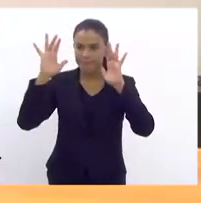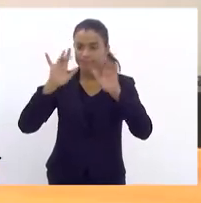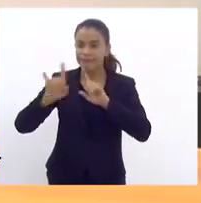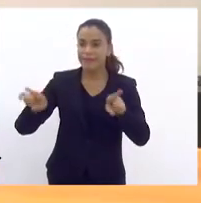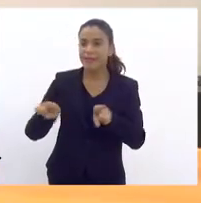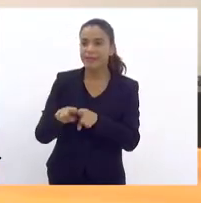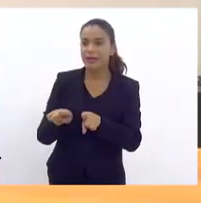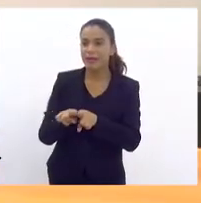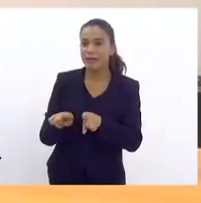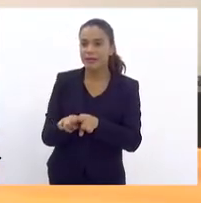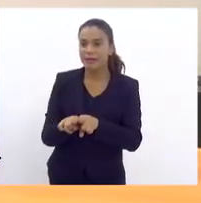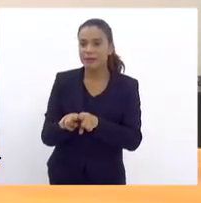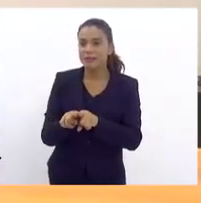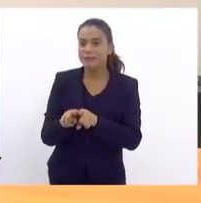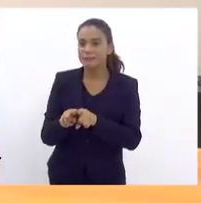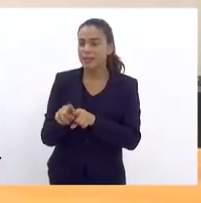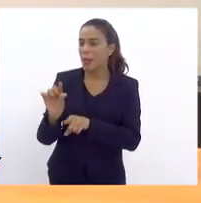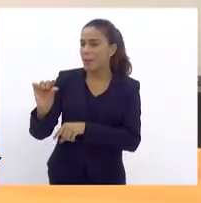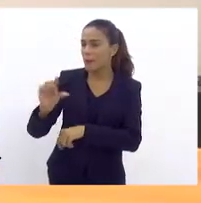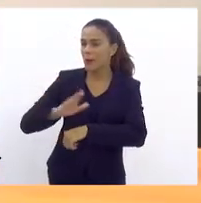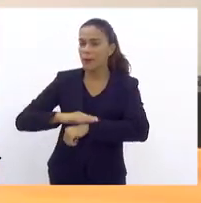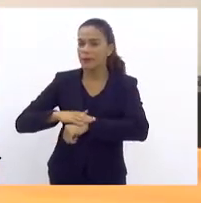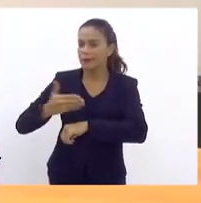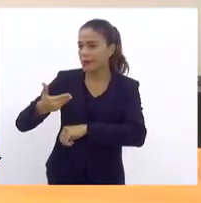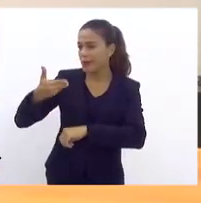de recentemente